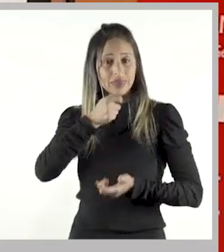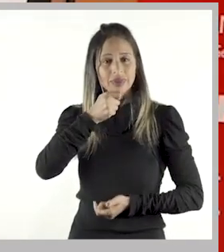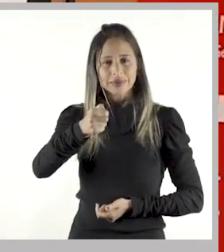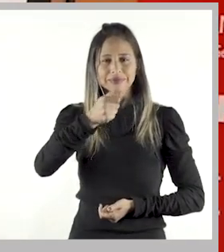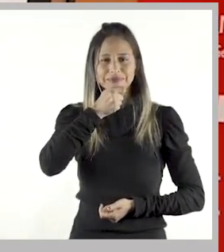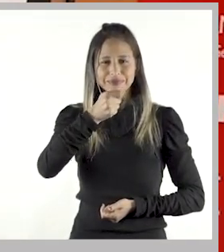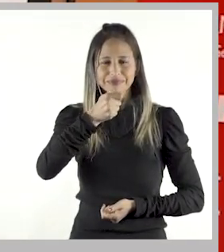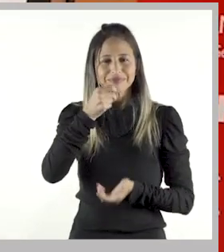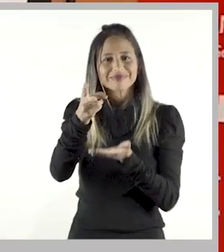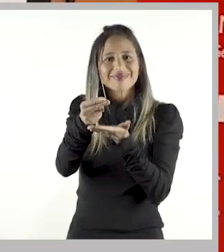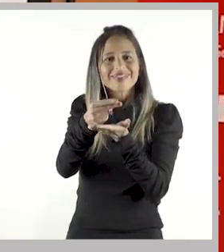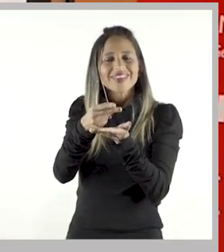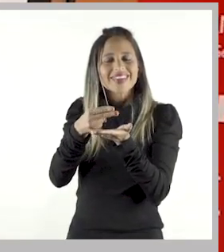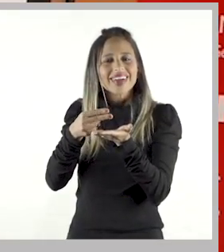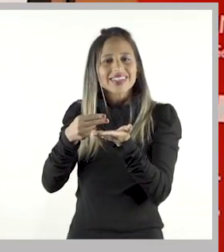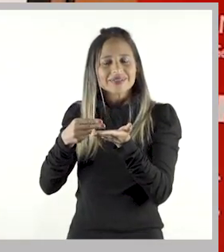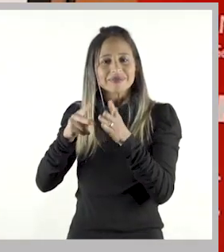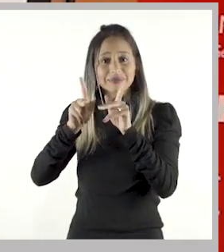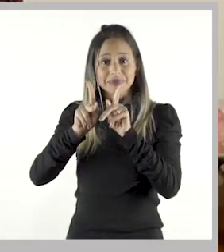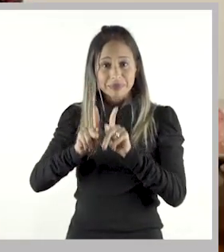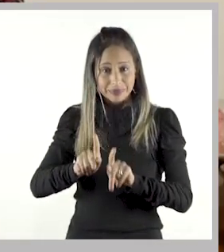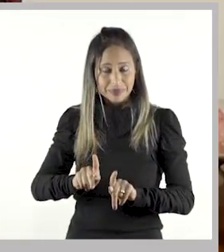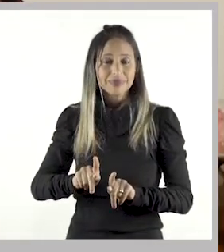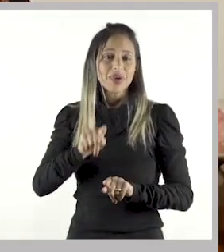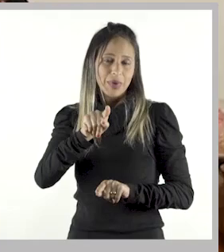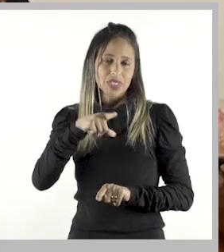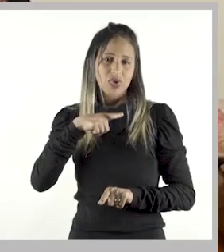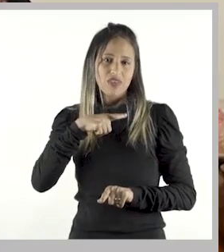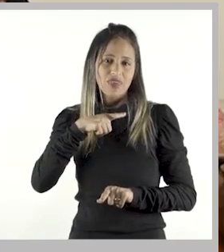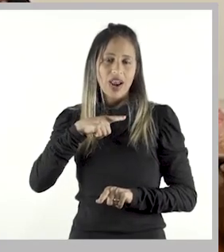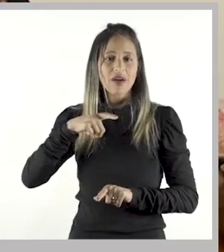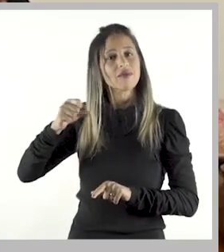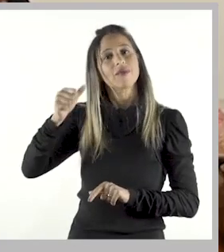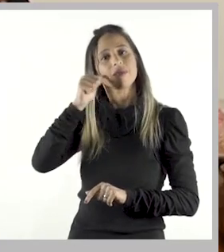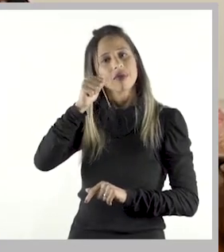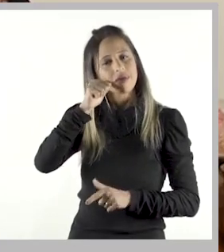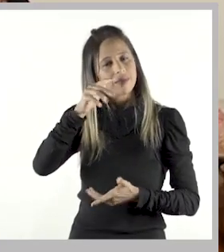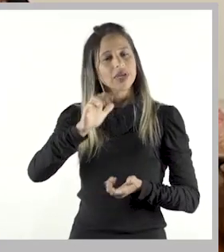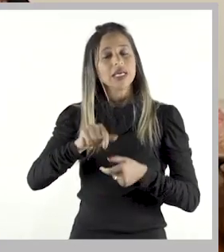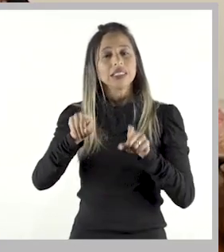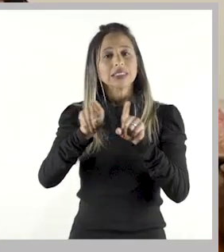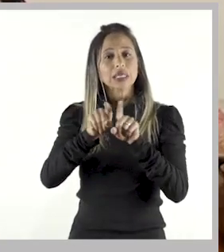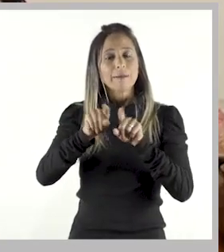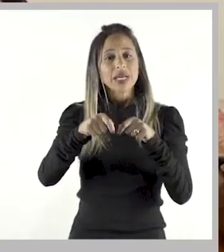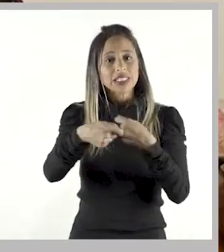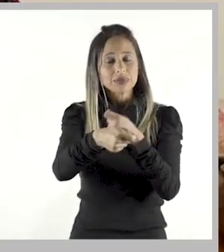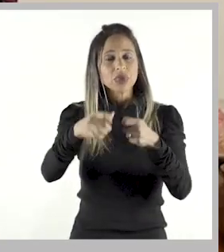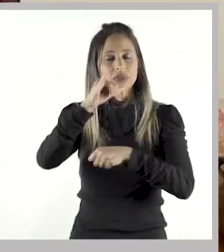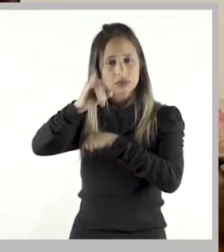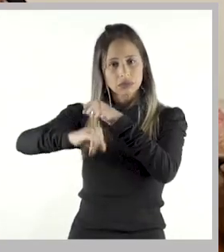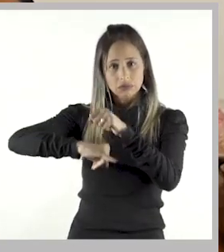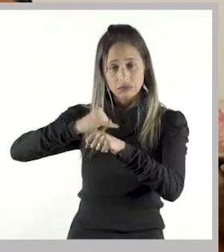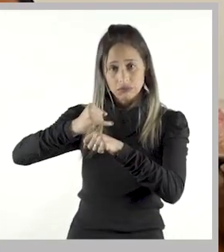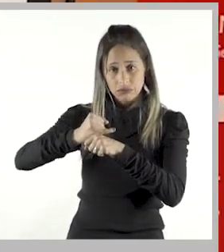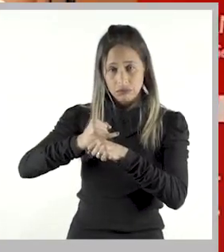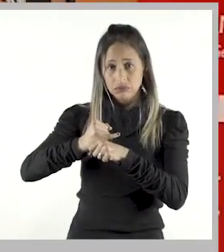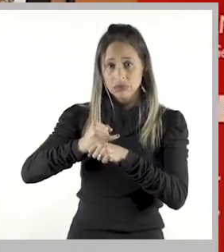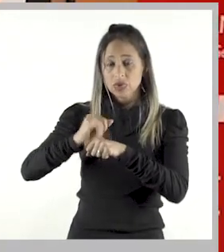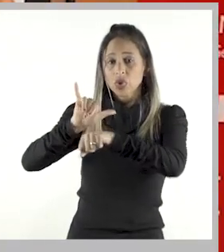algumas personalidades que tratam do feminismo. E ele também está disponível na internet e no canal do YouTube, essas